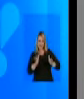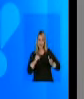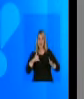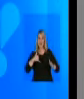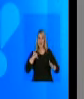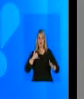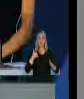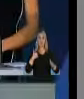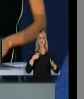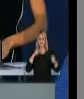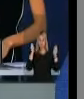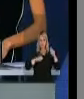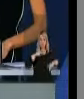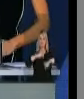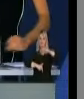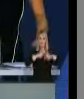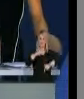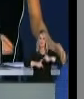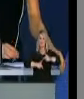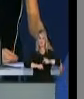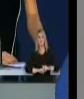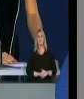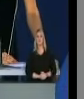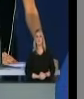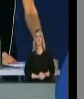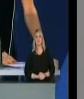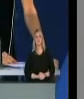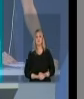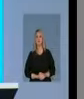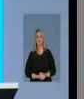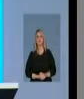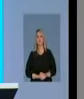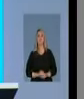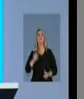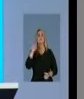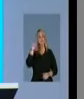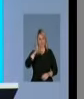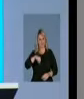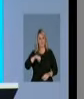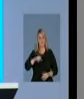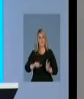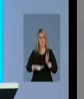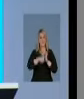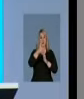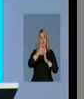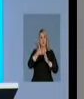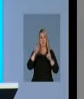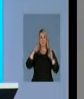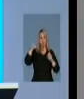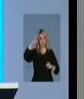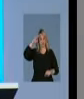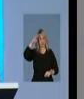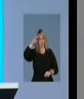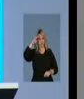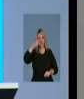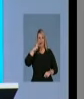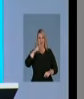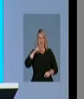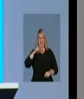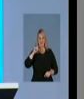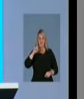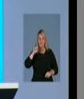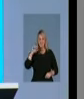produtiva? Candidato, mais 45 segundos para a sua resposta. Ah, sim, sem dúvida alguma. Primeiro, sobre a Guarda Municipal, você toca num ponto